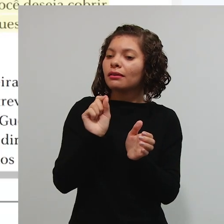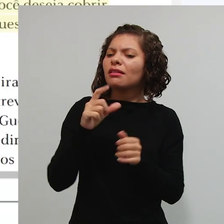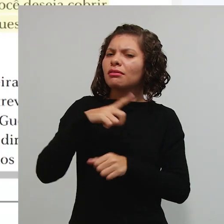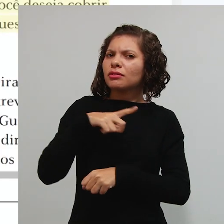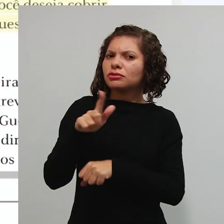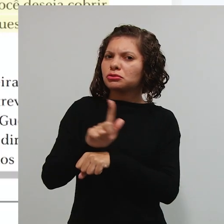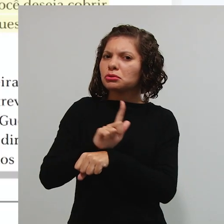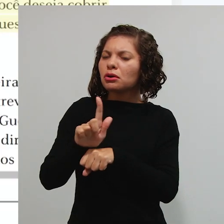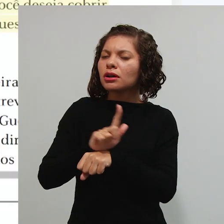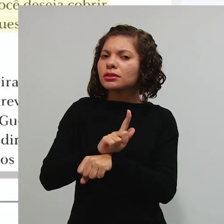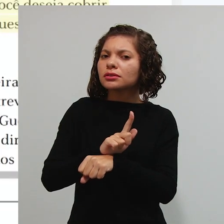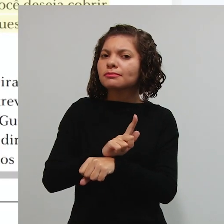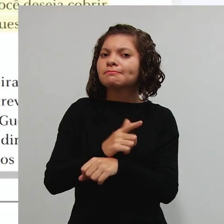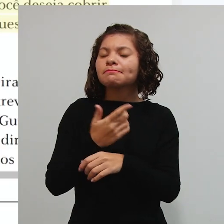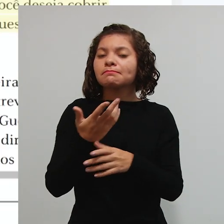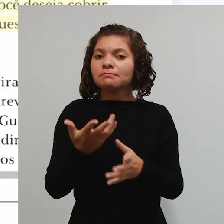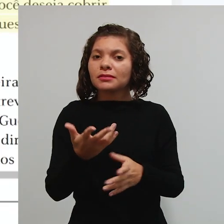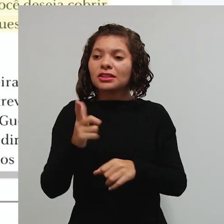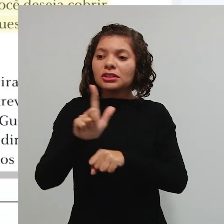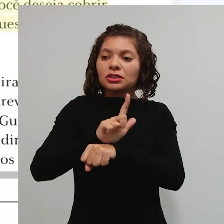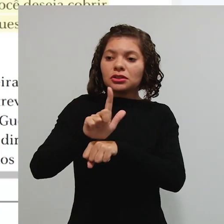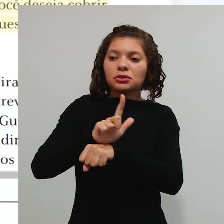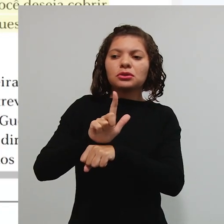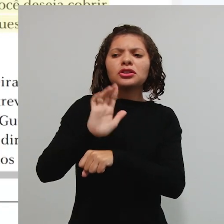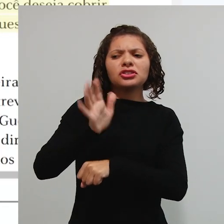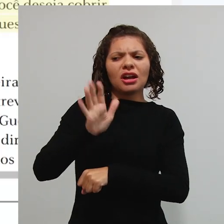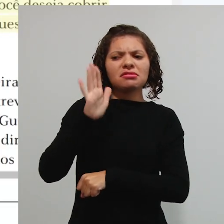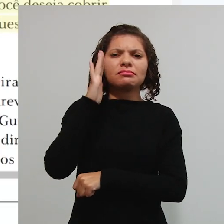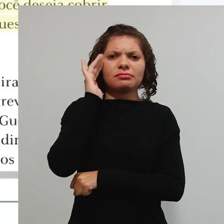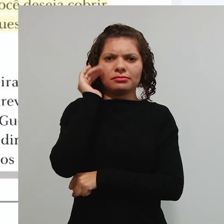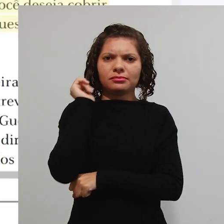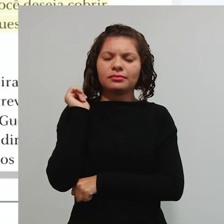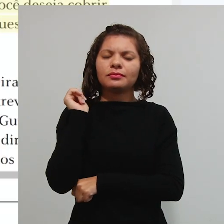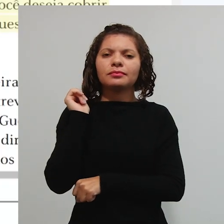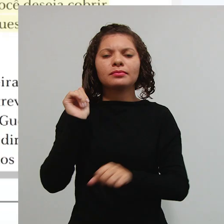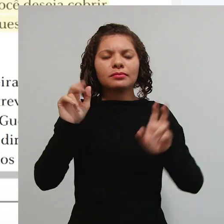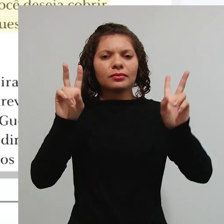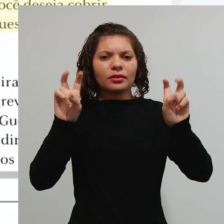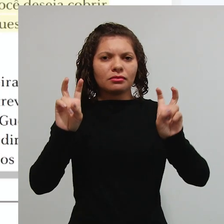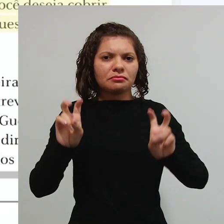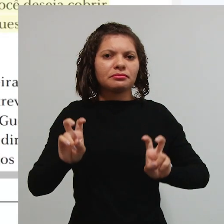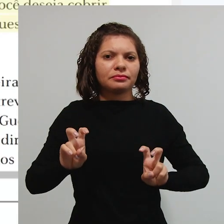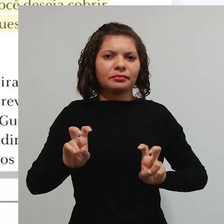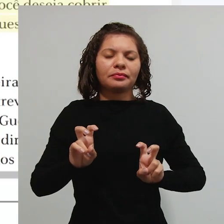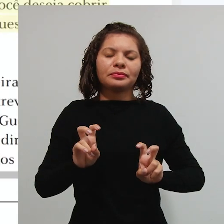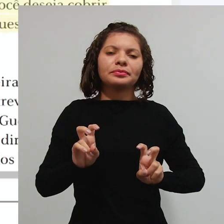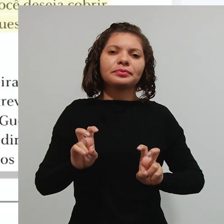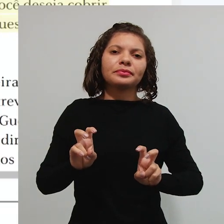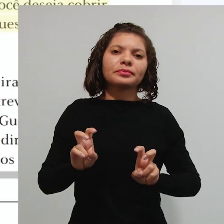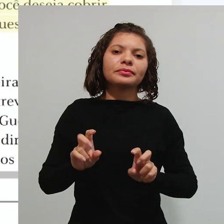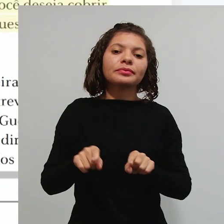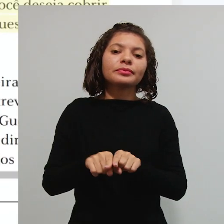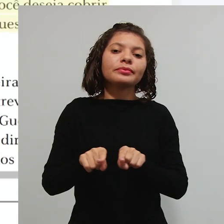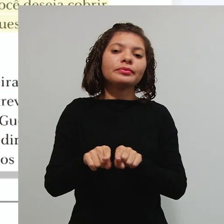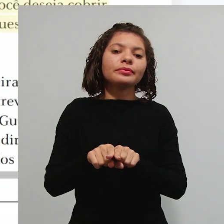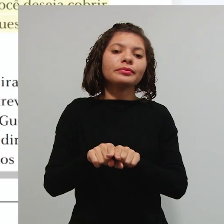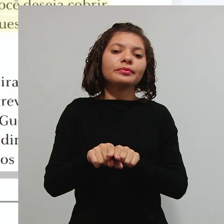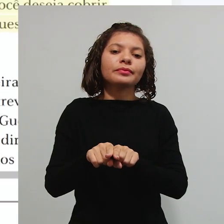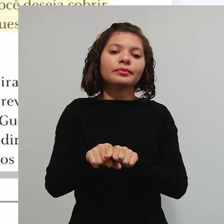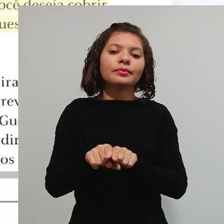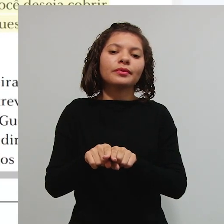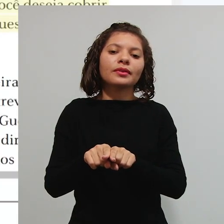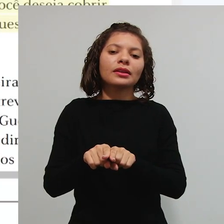gestores, é muito provável que esses gestores já tenham noções desses temas que nós estamos discutindo. O nível